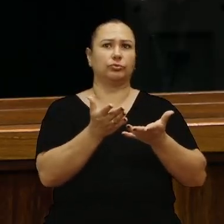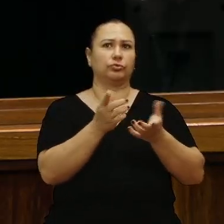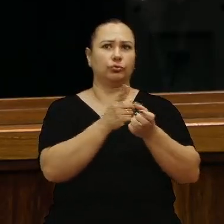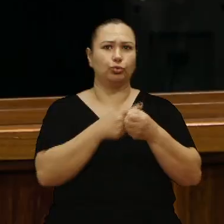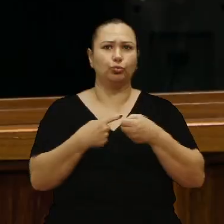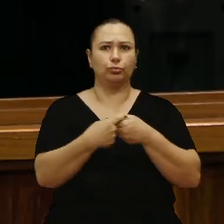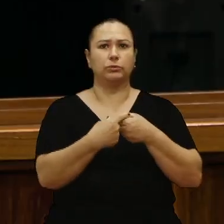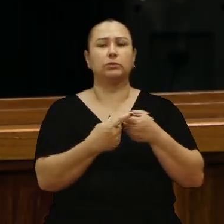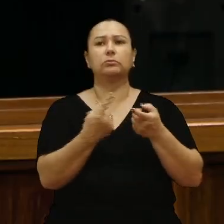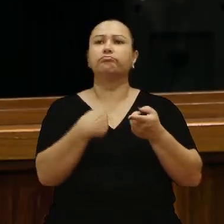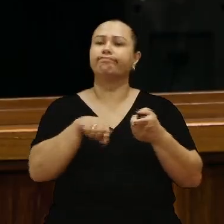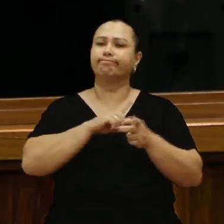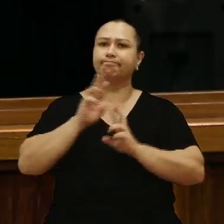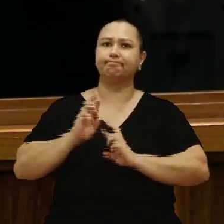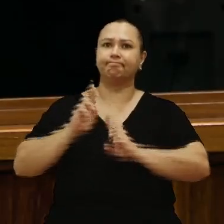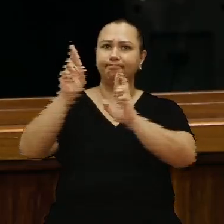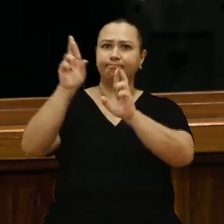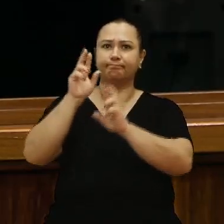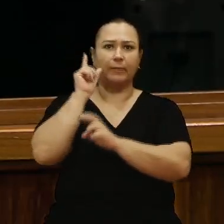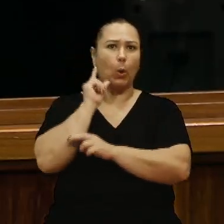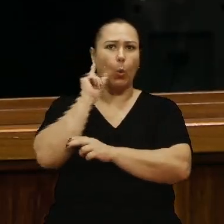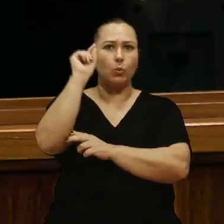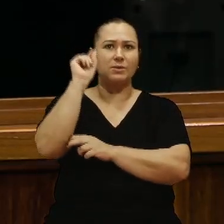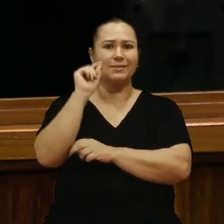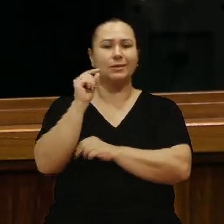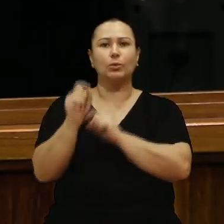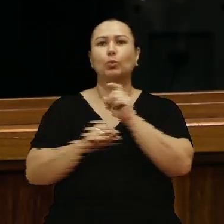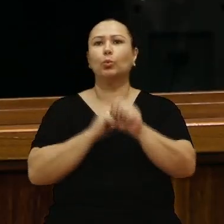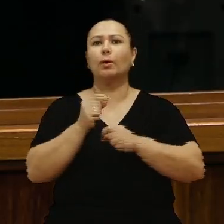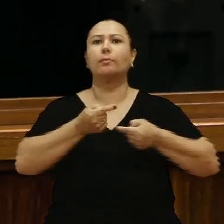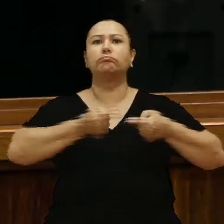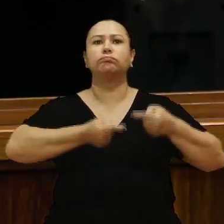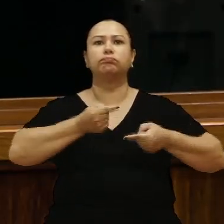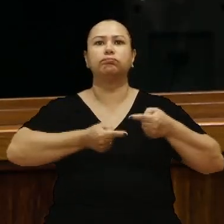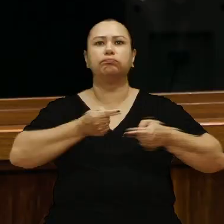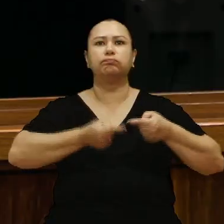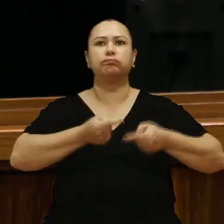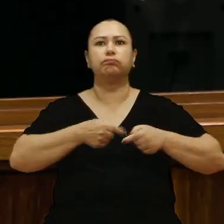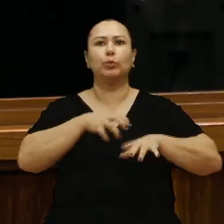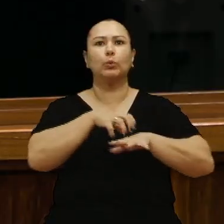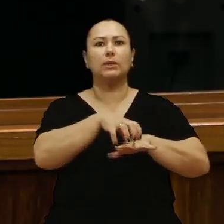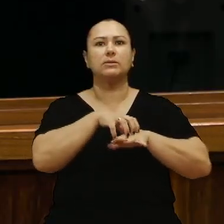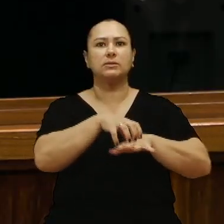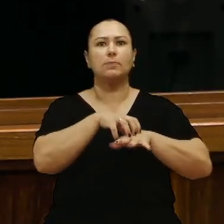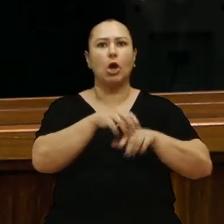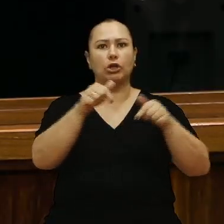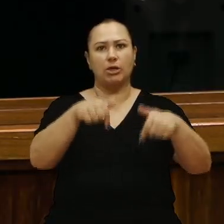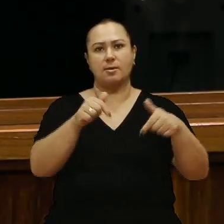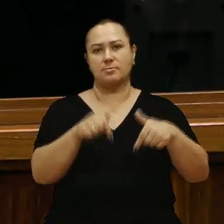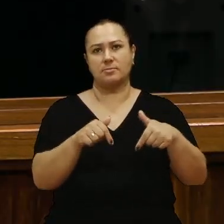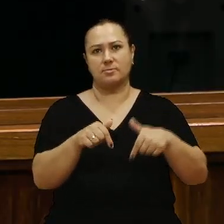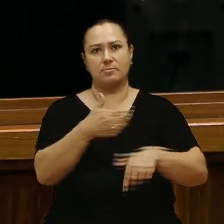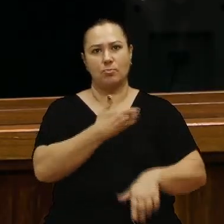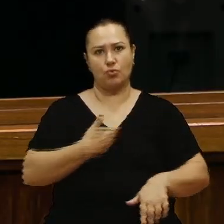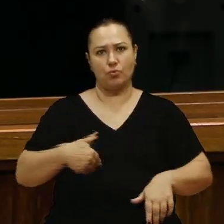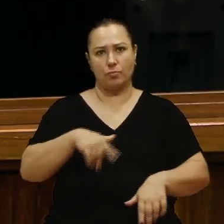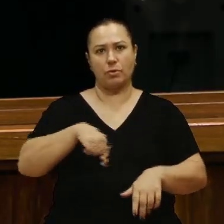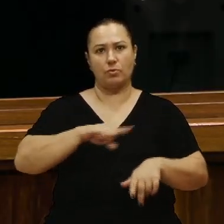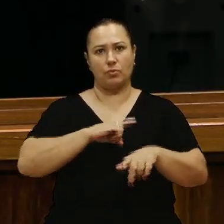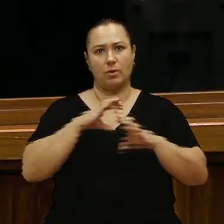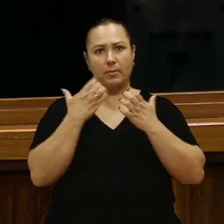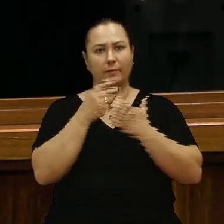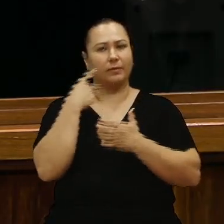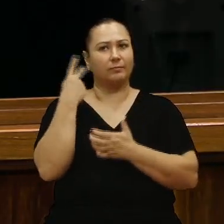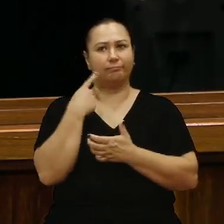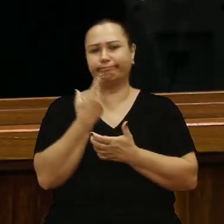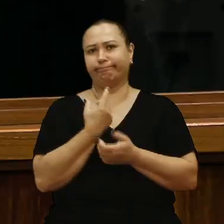esperança que a gente conseguisse provocar esse debate aqui do transporte público aqui na casa. Porque não dá